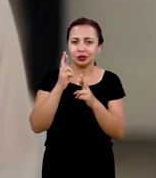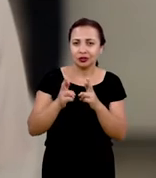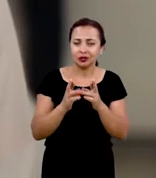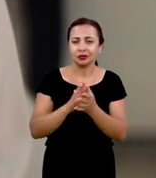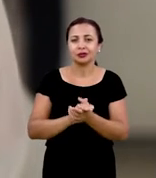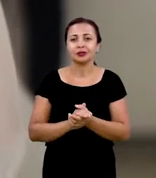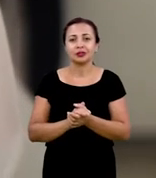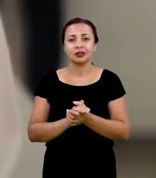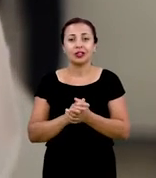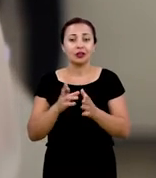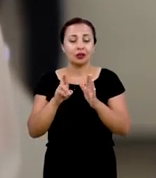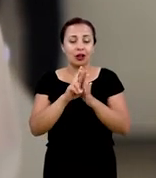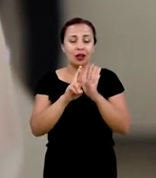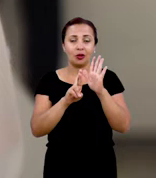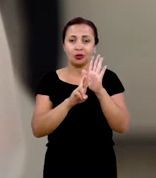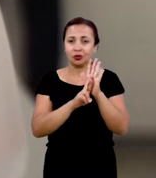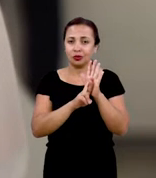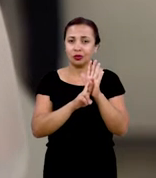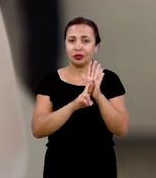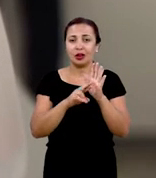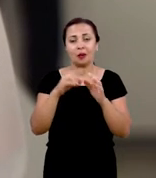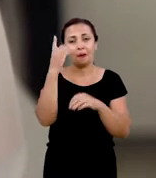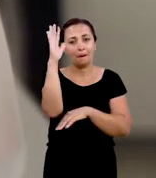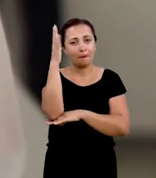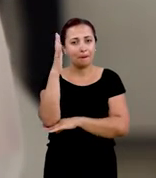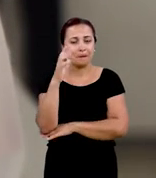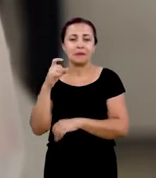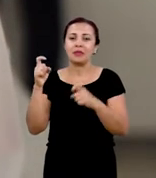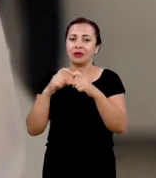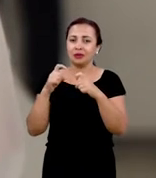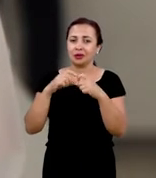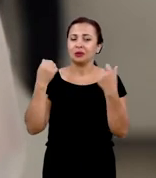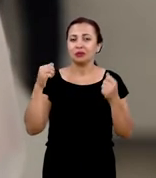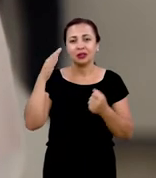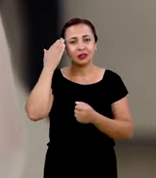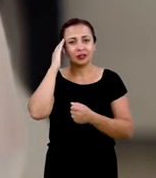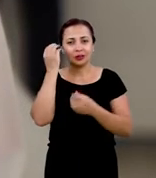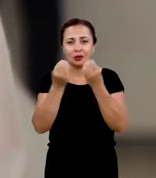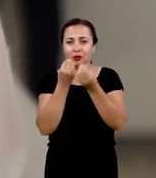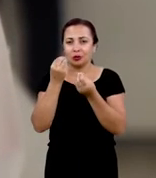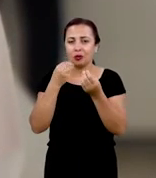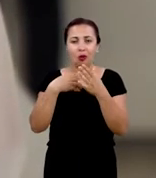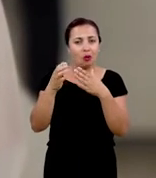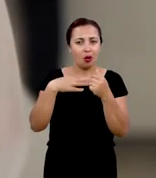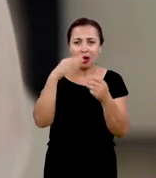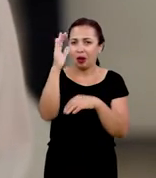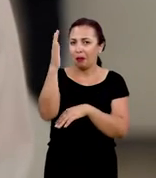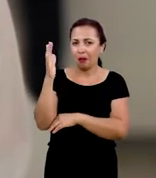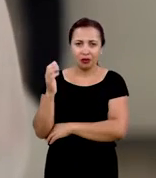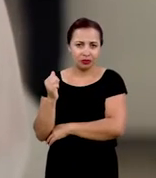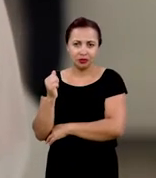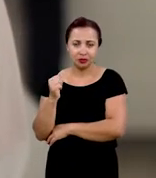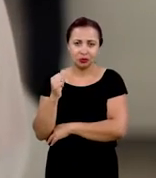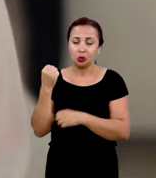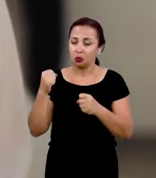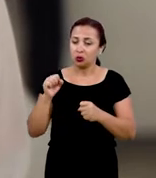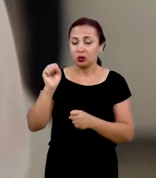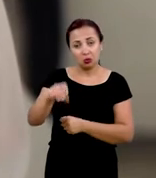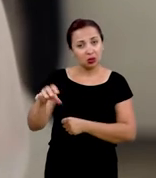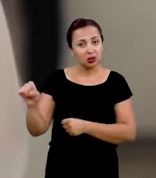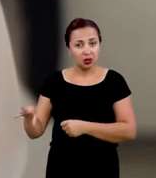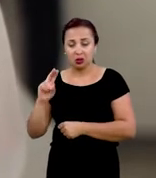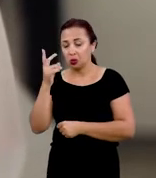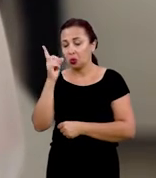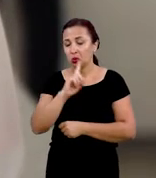correlatas. De acordo com a resolução mais recente, uma planta medicinal ela pode ser considerada qualquer planta, podendo ser cultivada ou